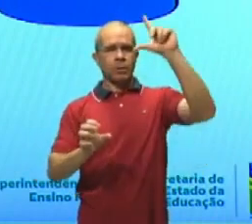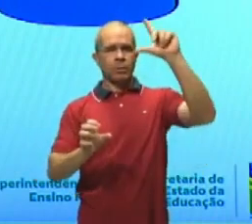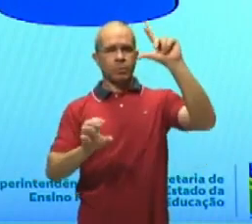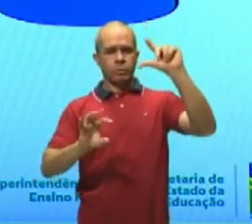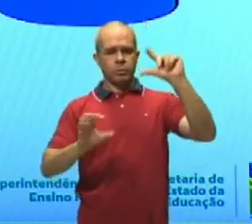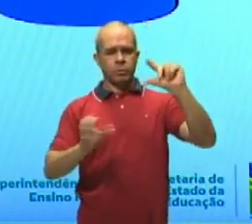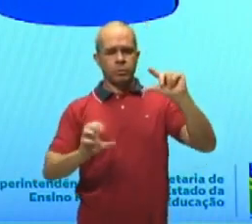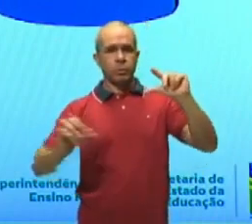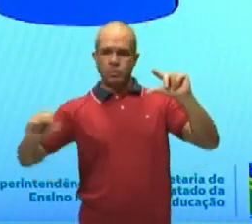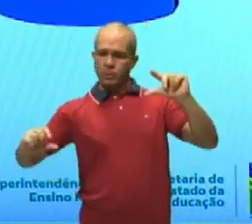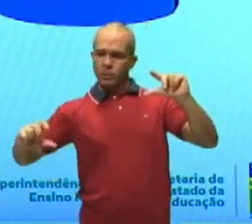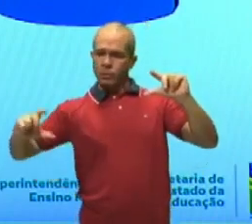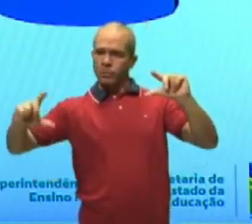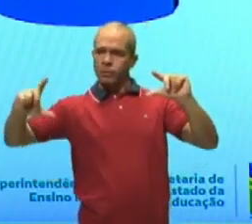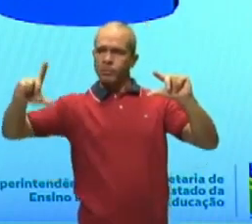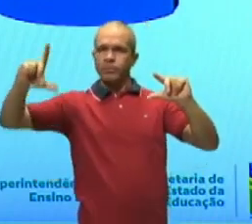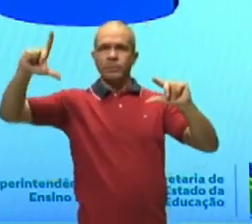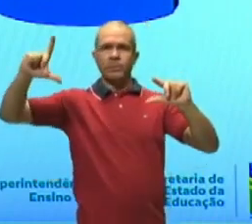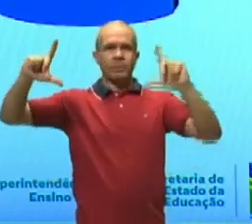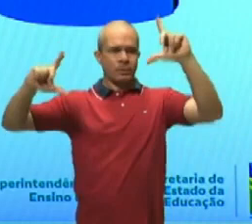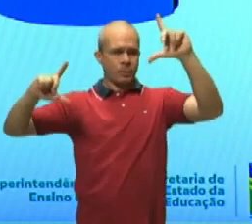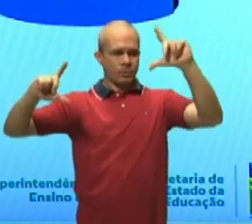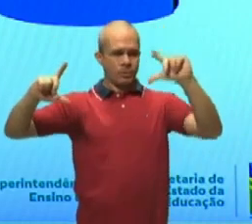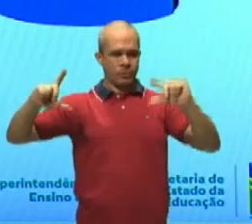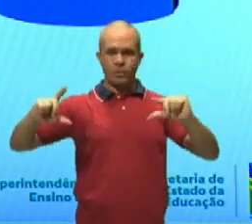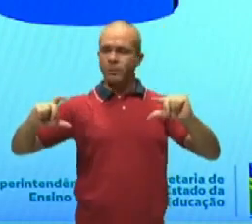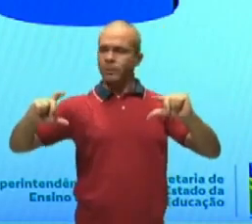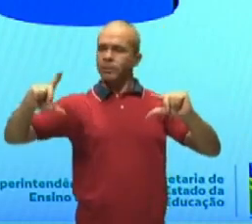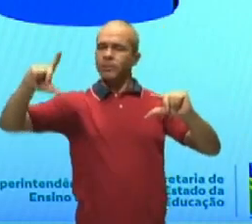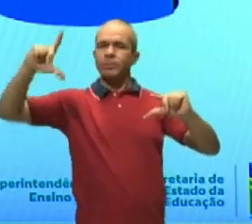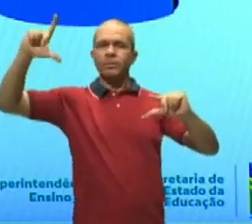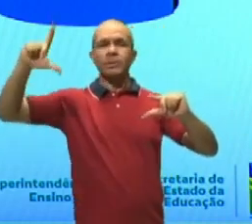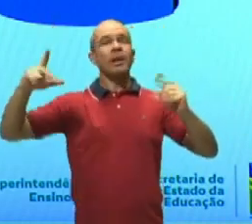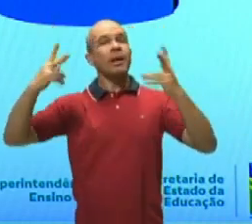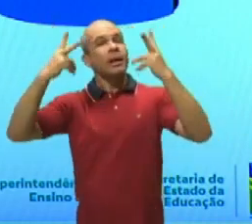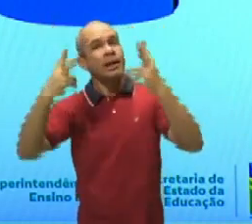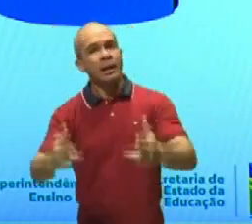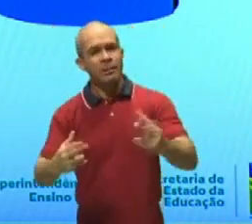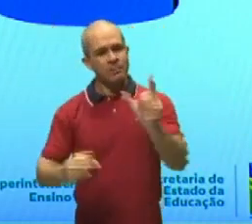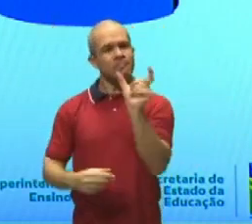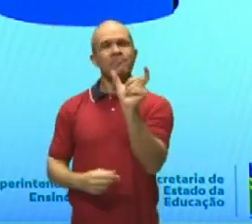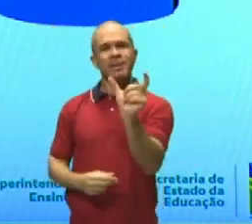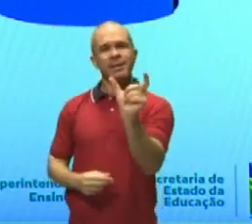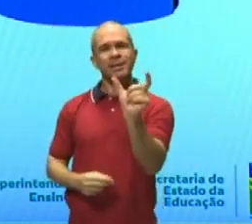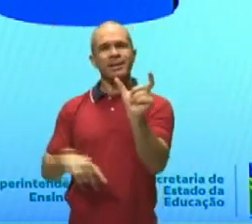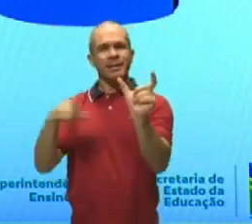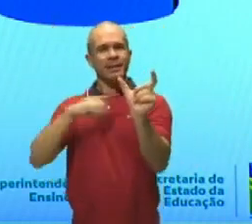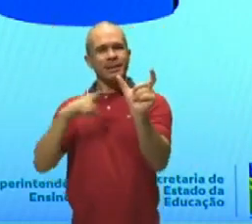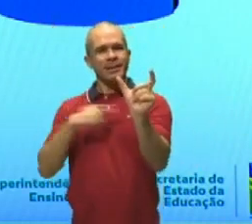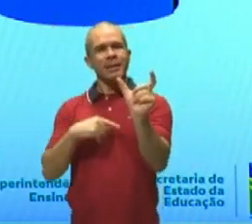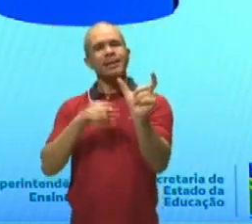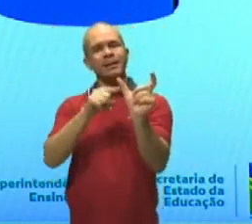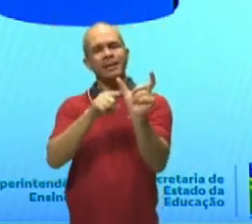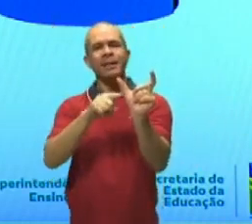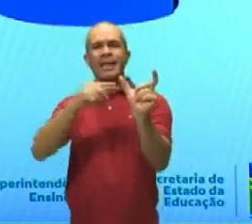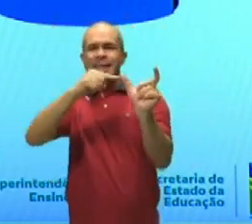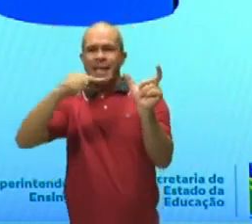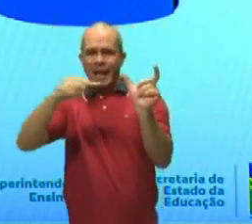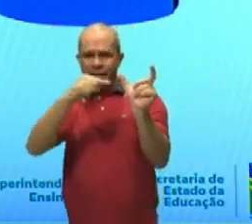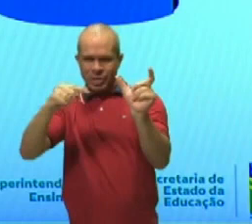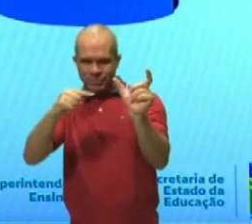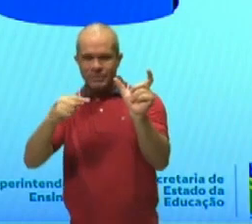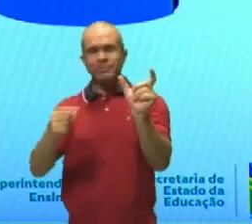sair do mais cheio para o mais vazio. Então, assim acontece na pilha. Eu tenho uma concentração de carga